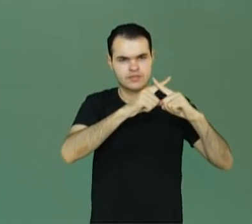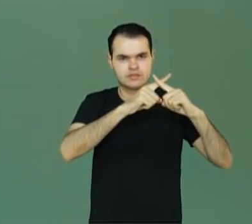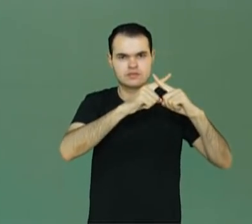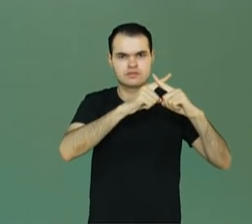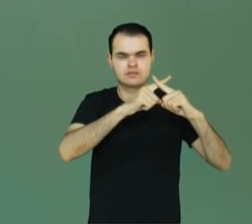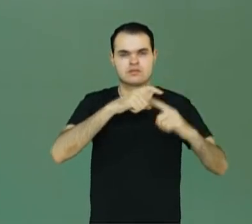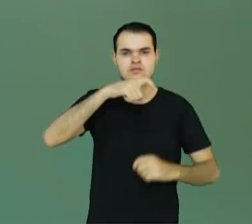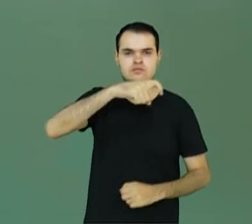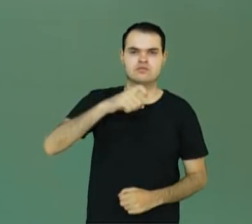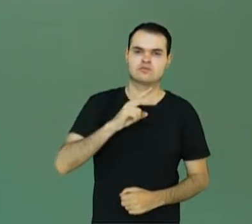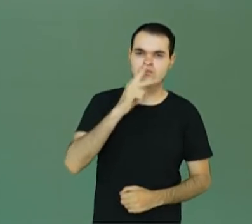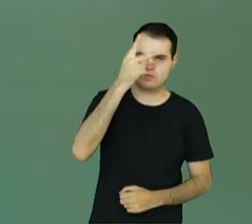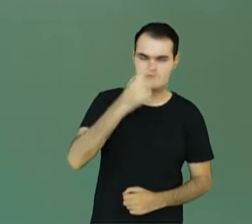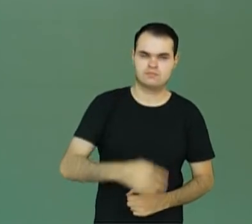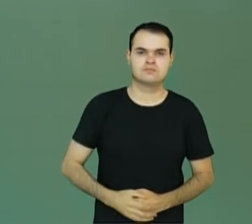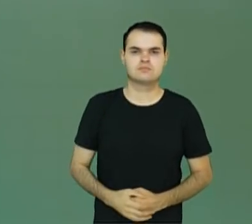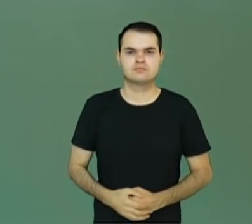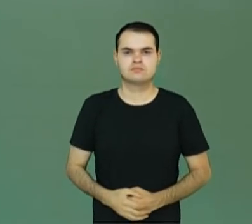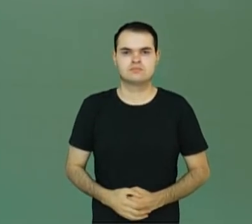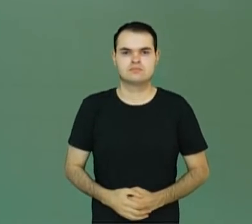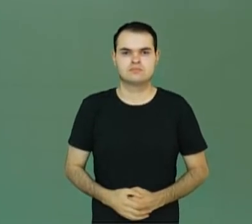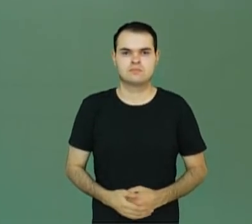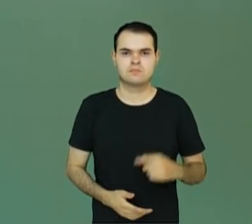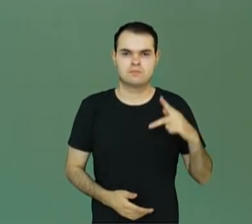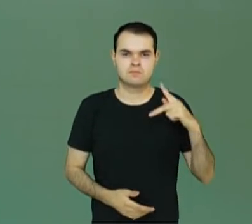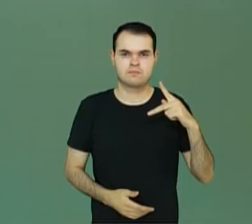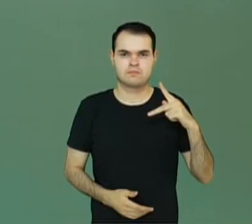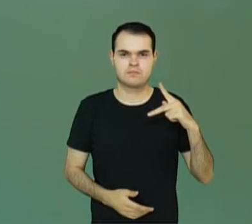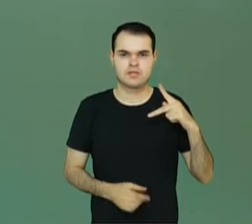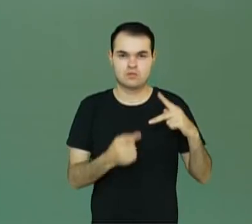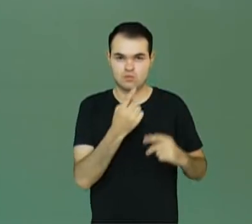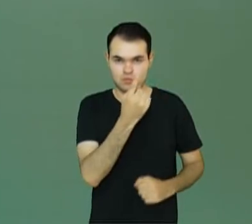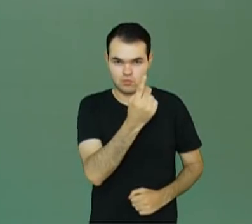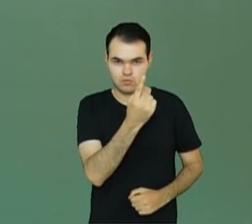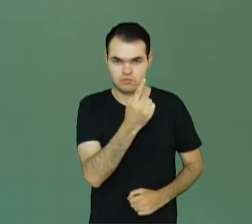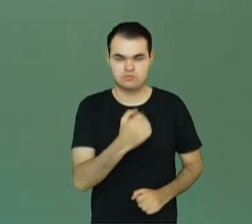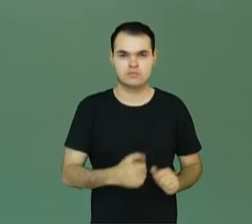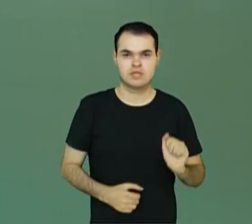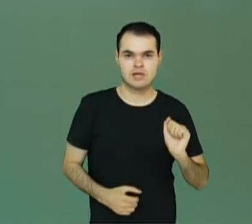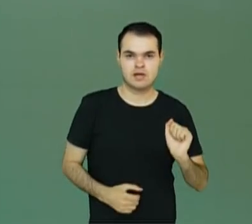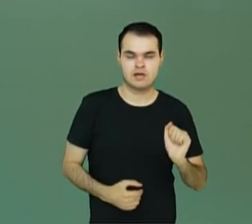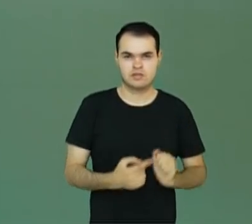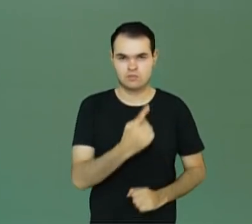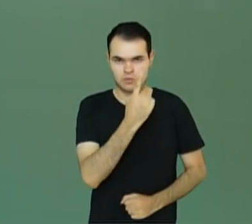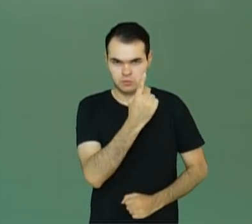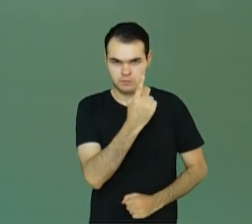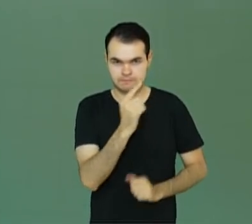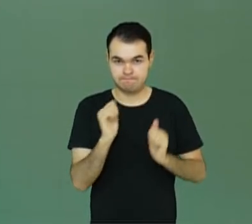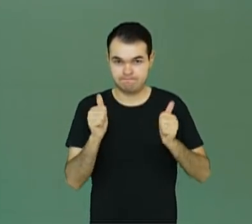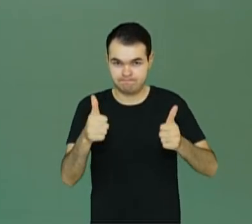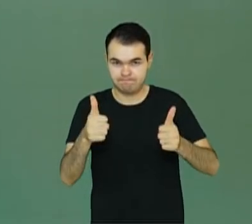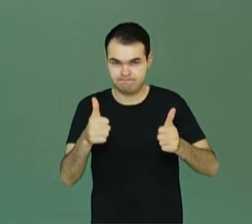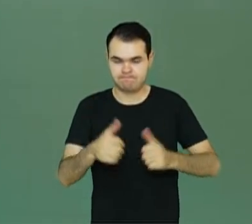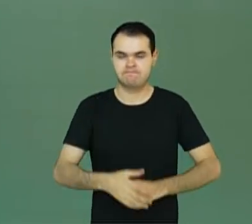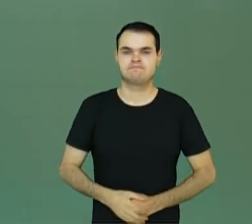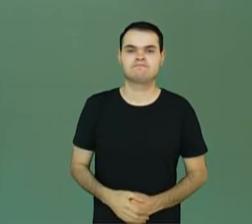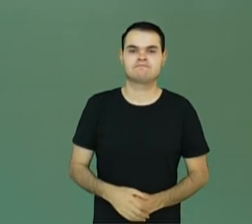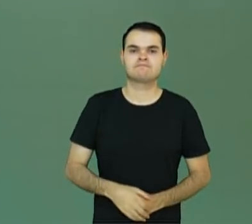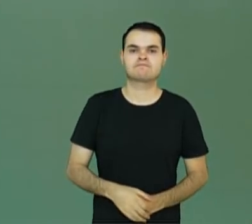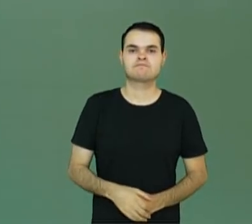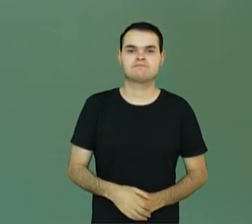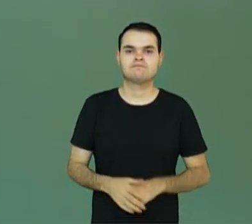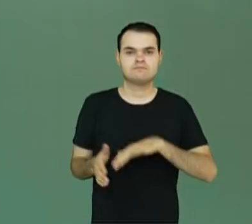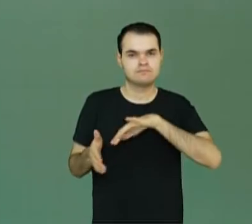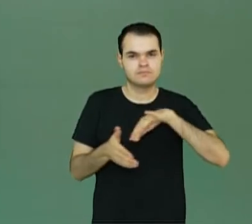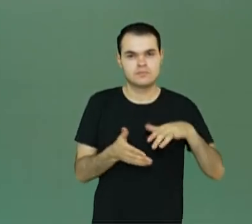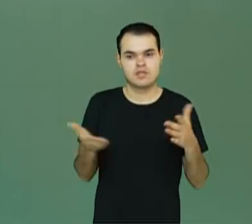quadrado. Tá? Eu vou chamar de perímetro 1 e de área 1, para a gente não confundir. Certo? Agora, eu vou fazer